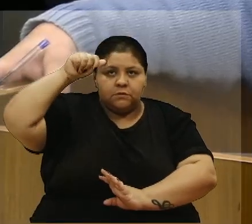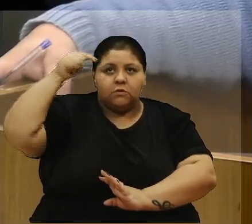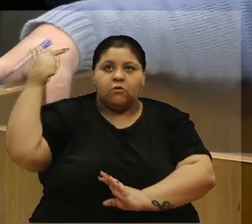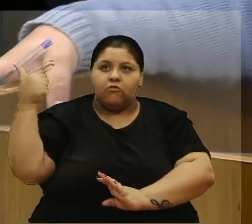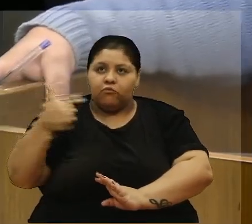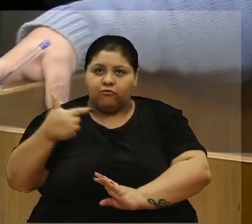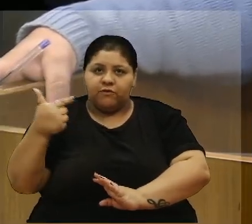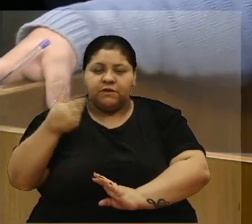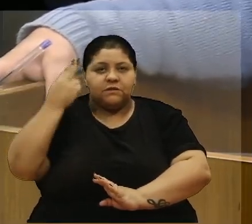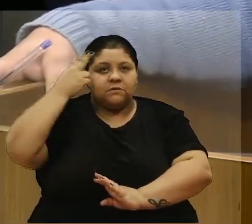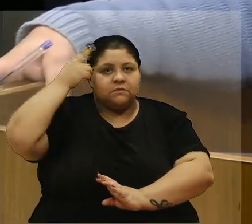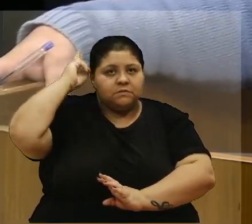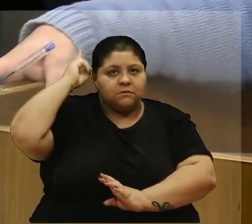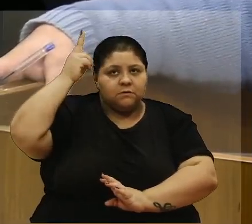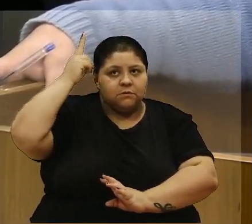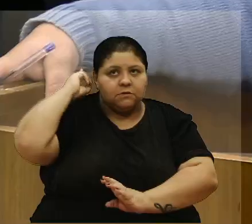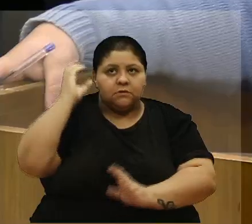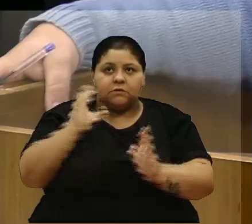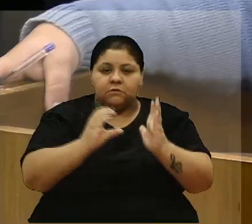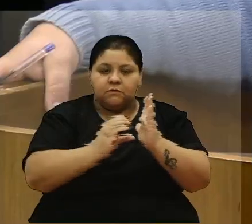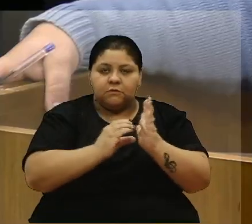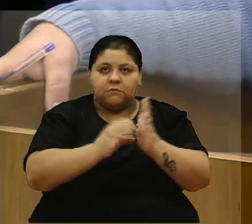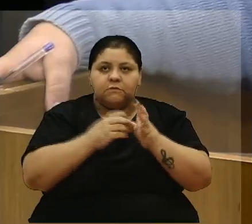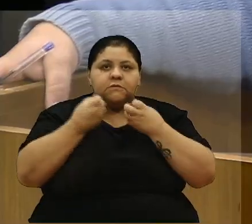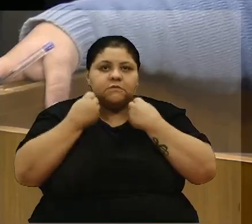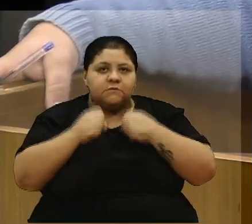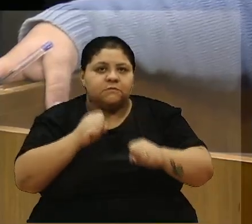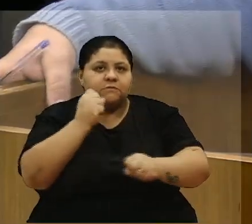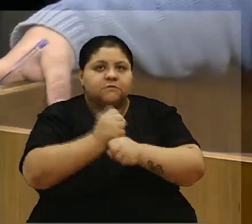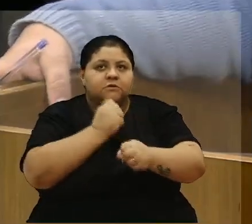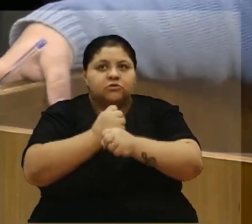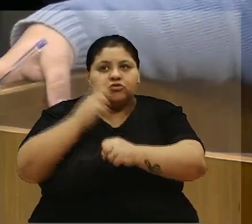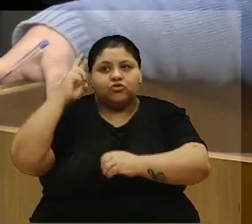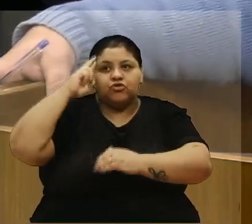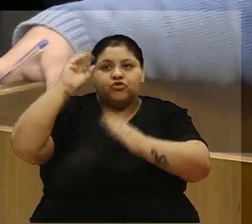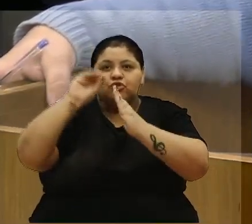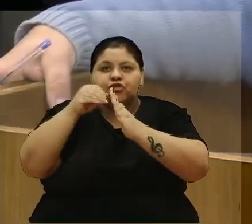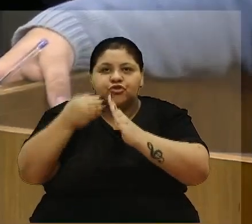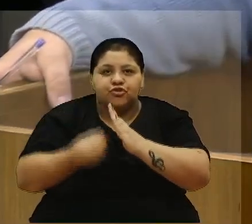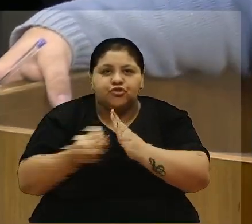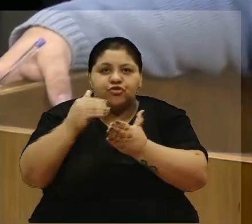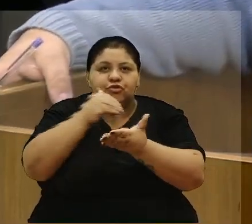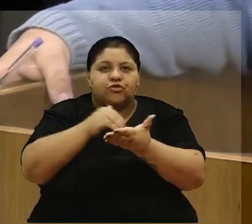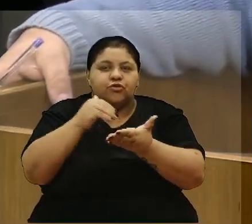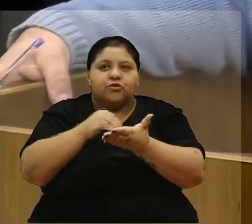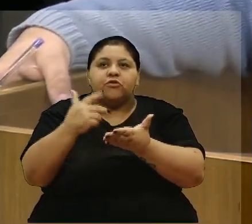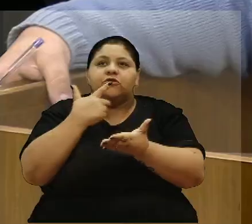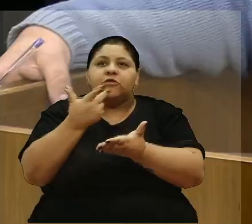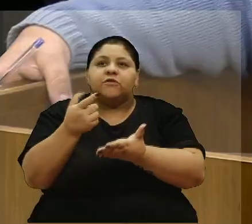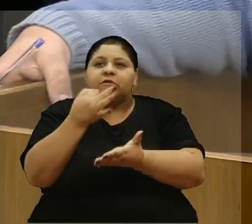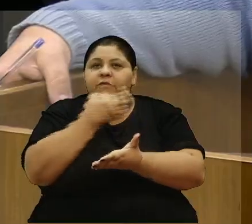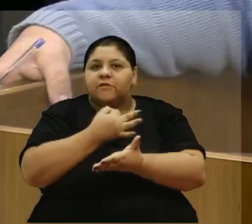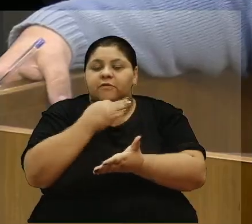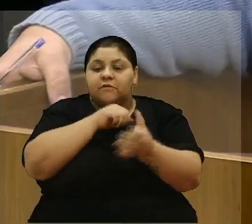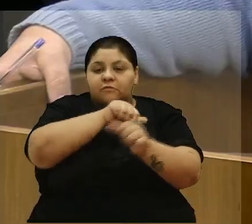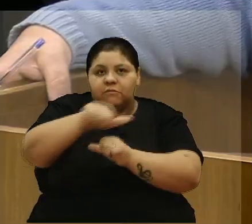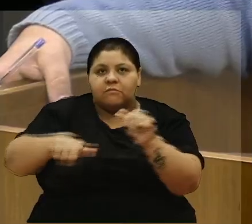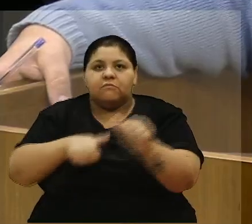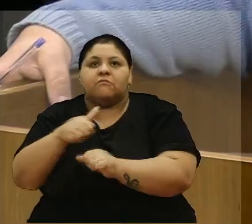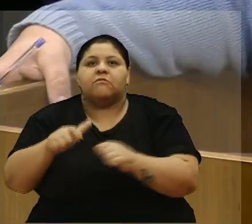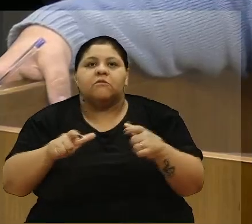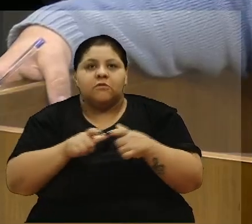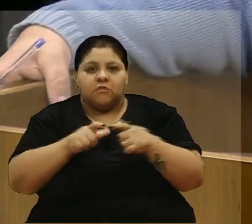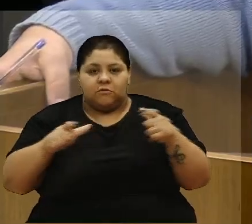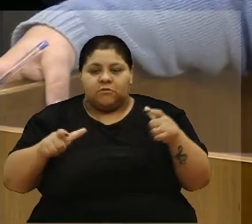vice, Néspulo, os servidores da Secretaria de Obras, o diretor do SAMAI, o secretário de Obras, e dizer que Caxias do Sul se transformará num grande canteiro